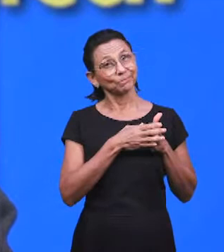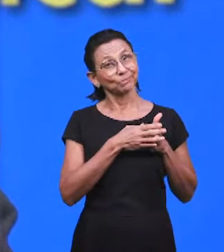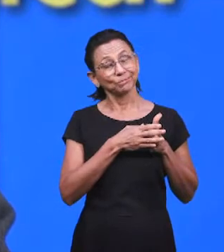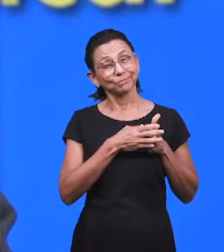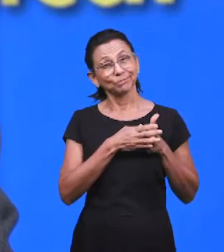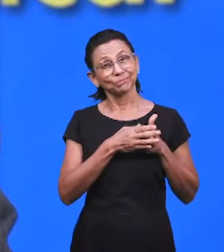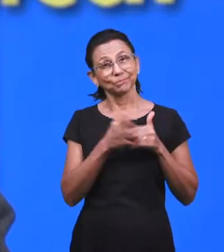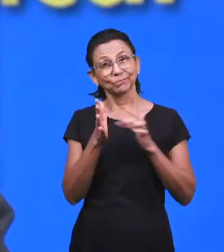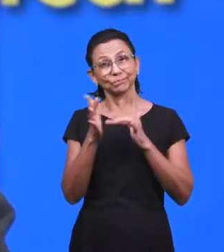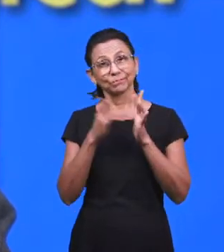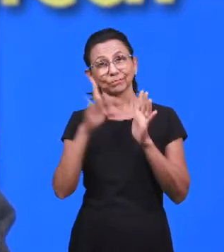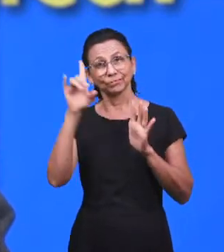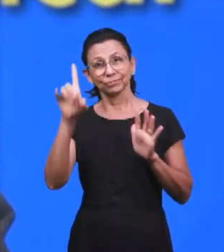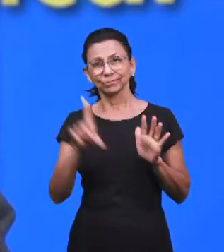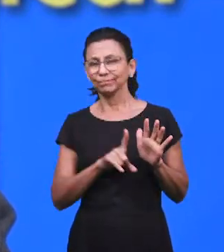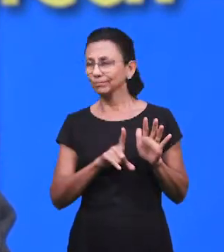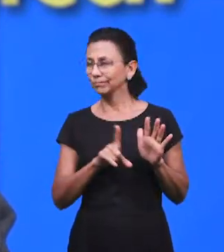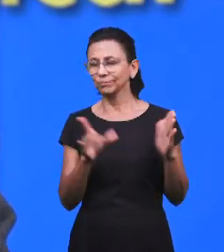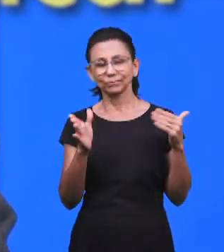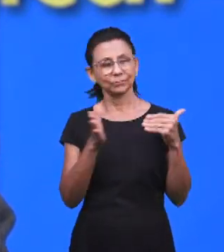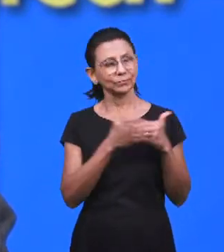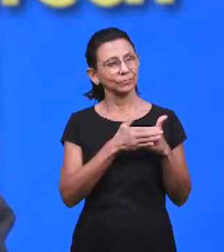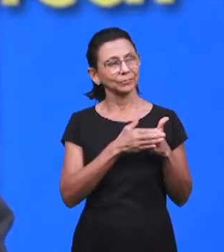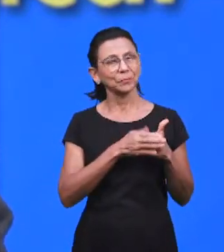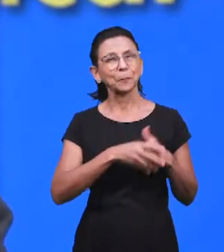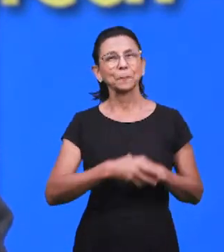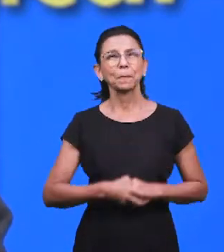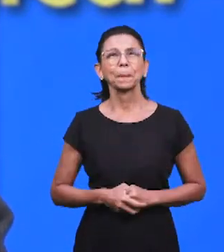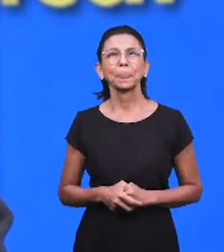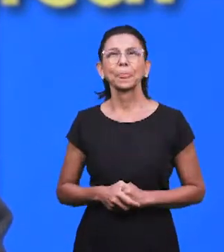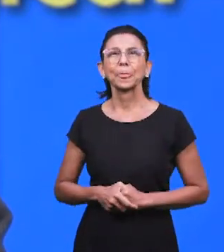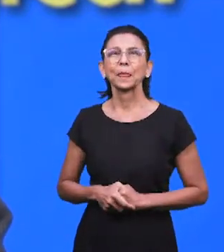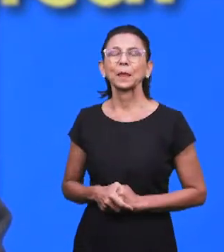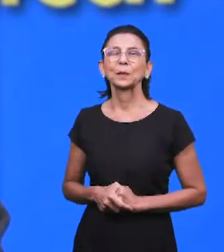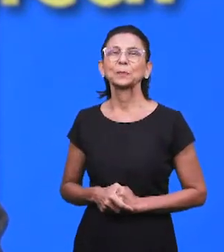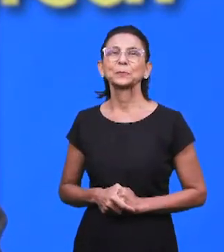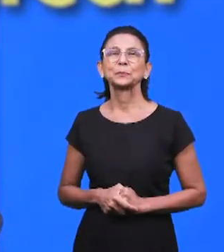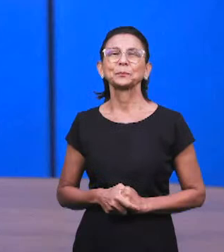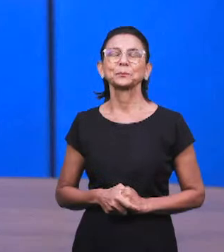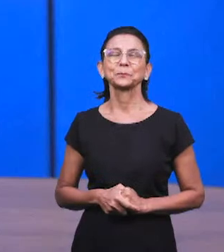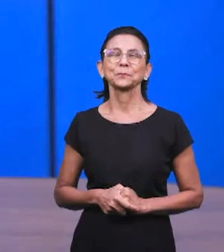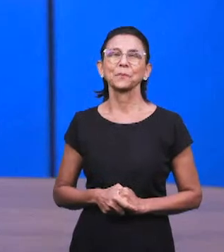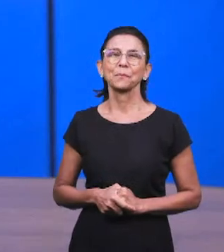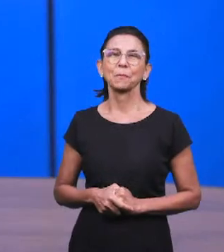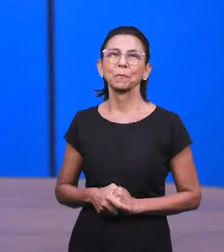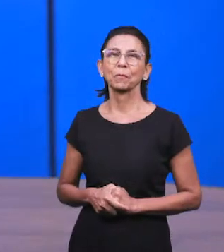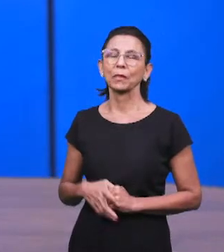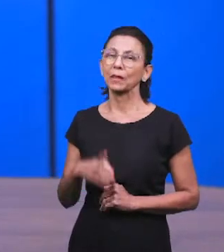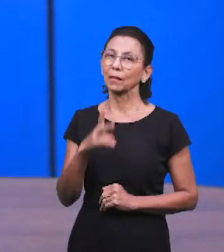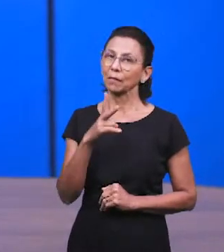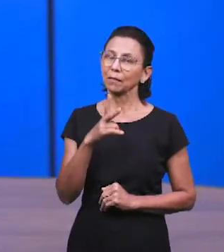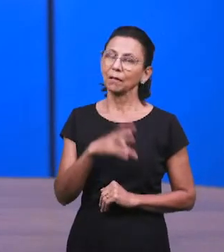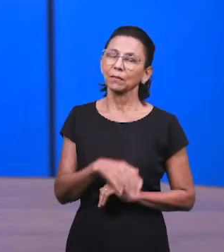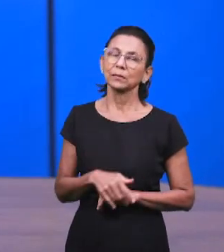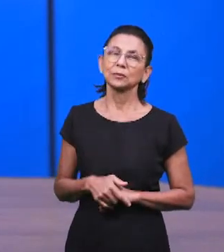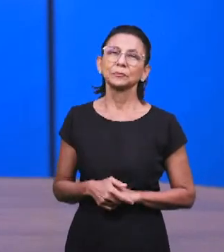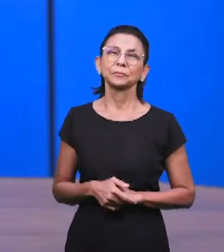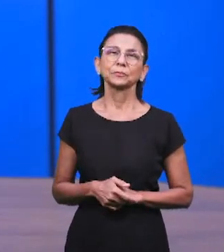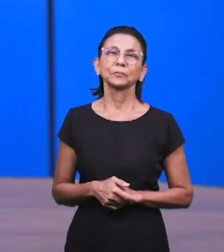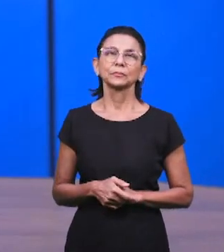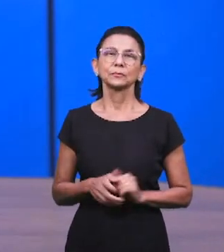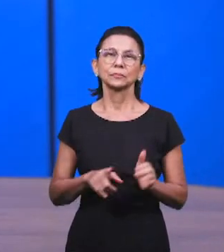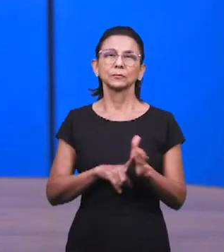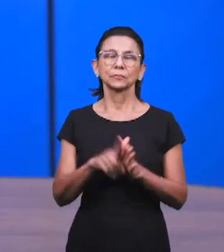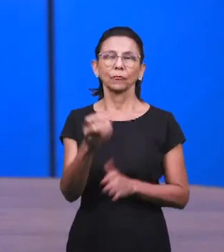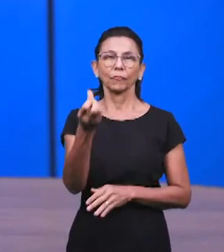para o Senhor Jesus entrar. Muito obrigado pela sua participação. A paz do Senhor para você. Então, irmãos, continuando, vamos à